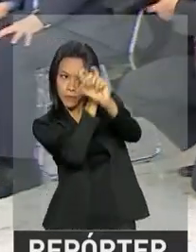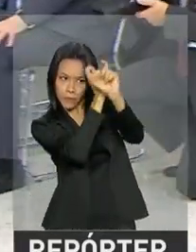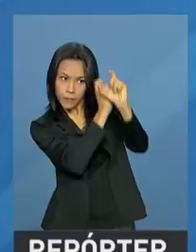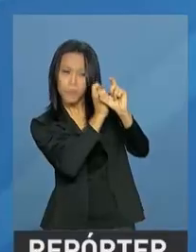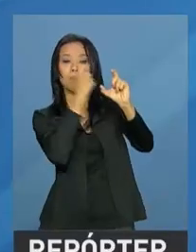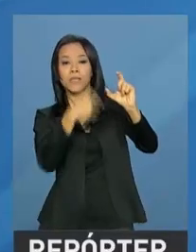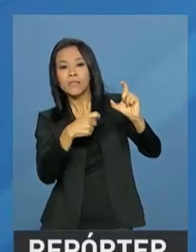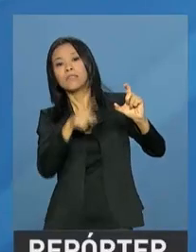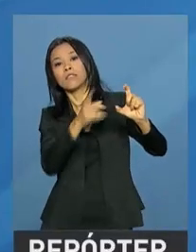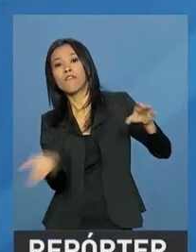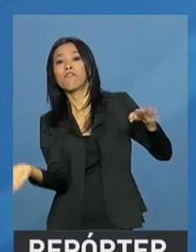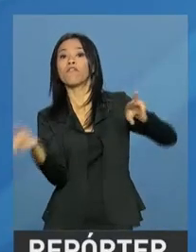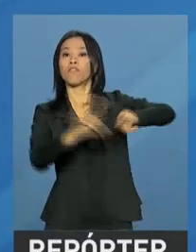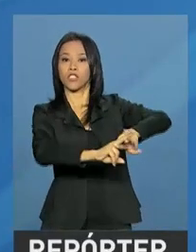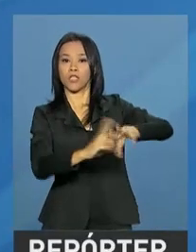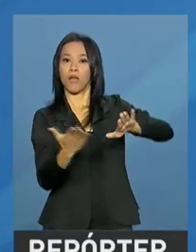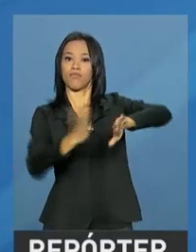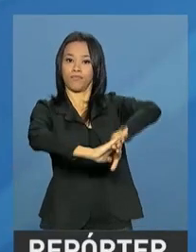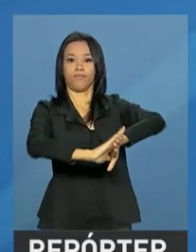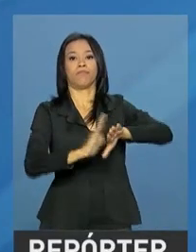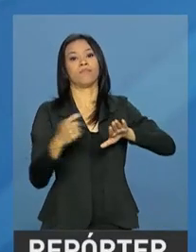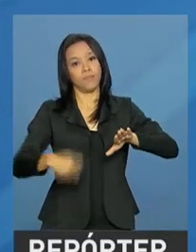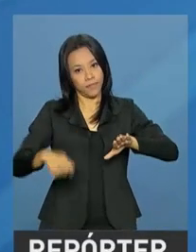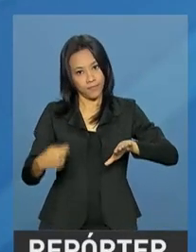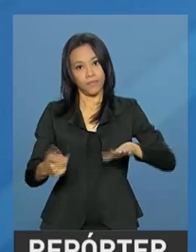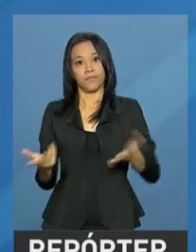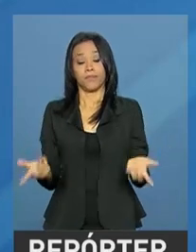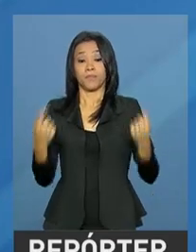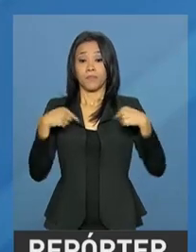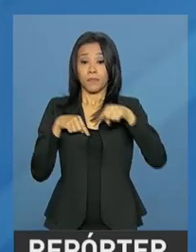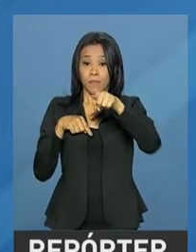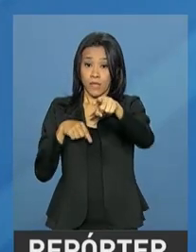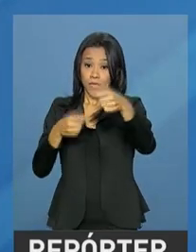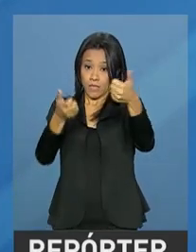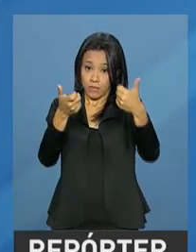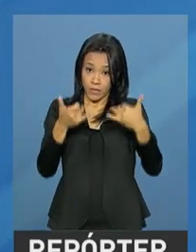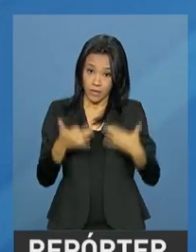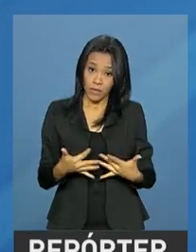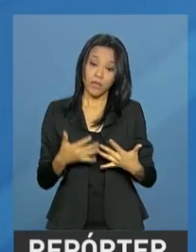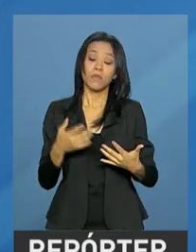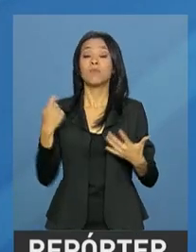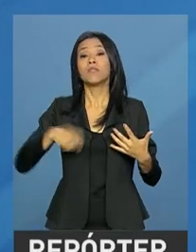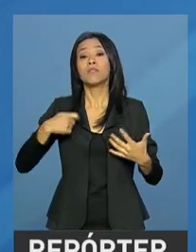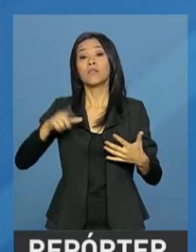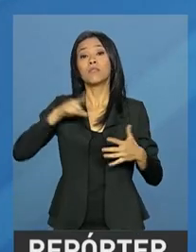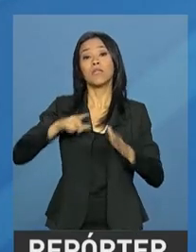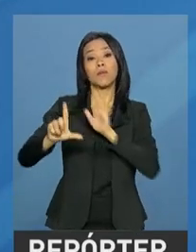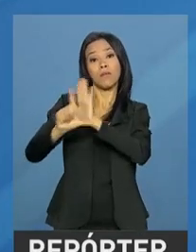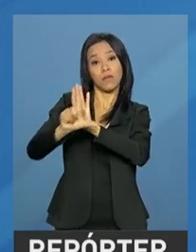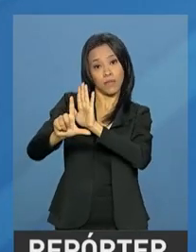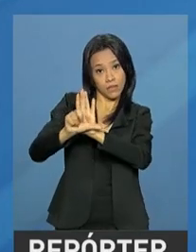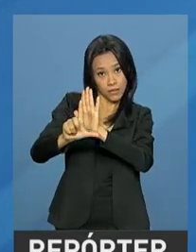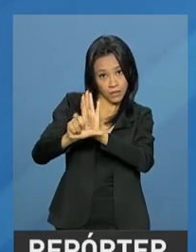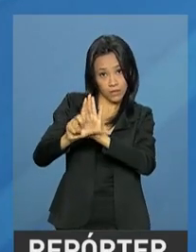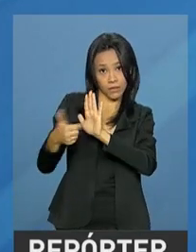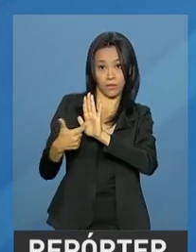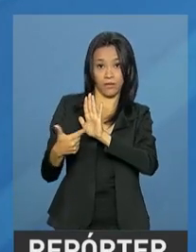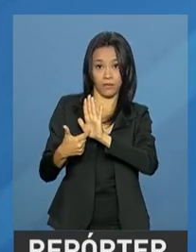setor o que nós temos fato que fazer é de um lado ter uma legislação regulatória